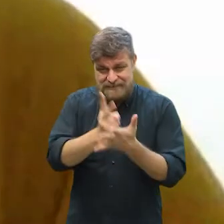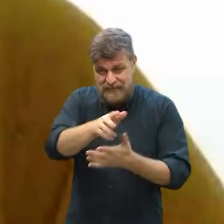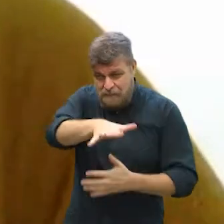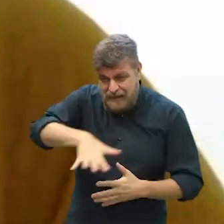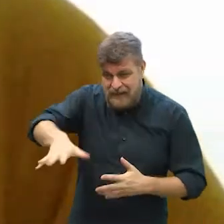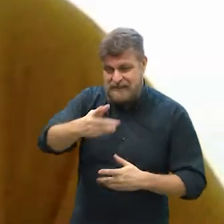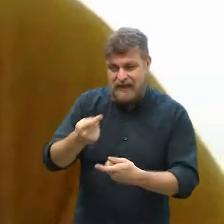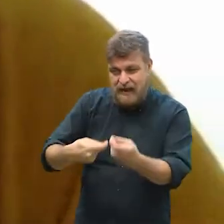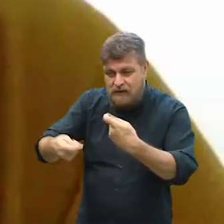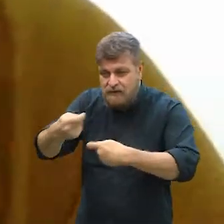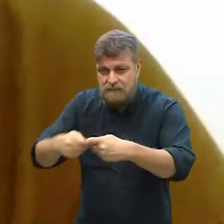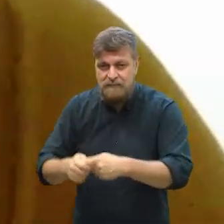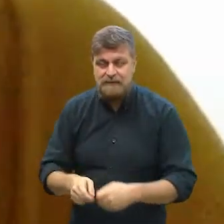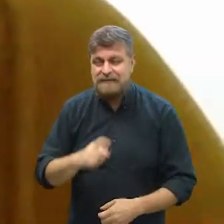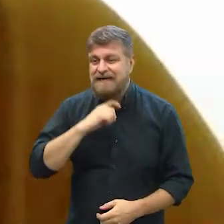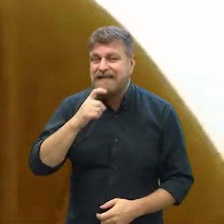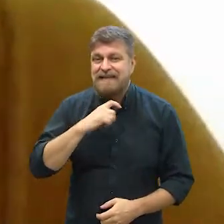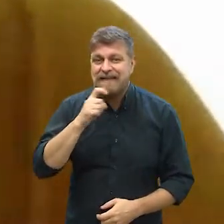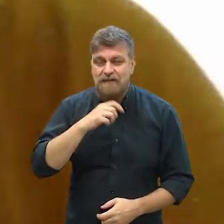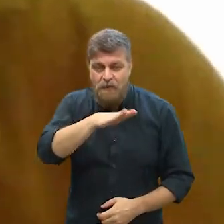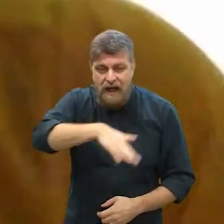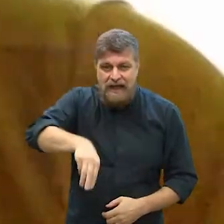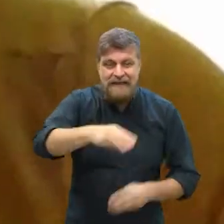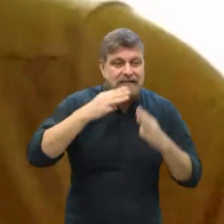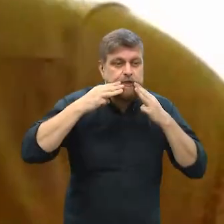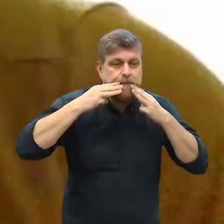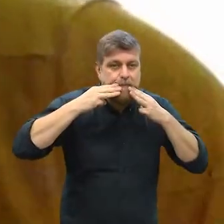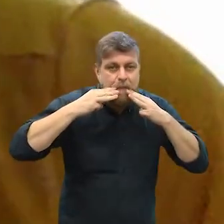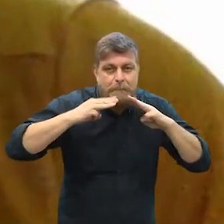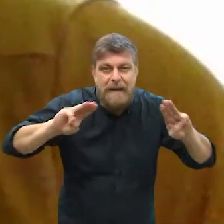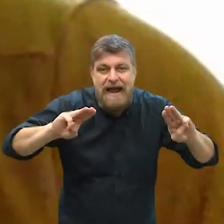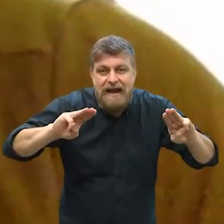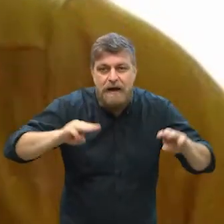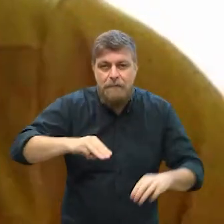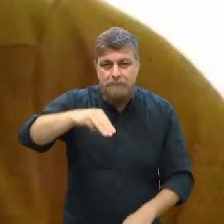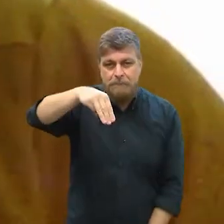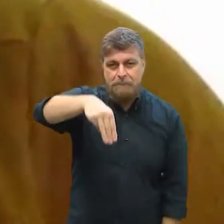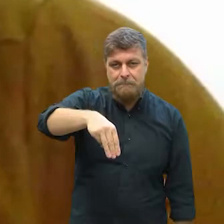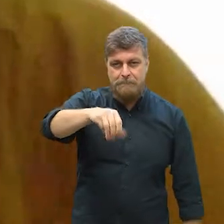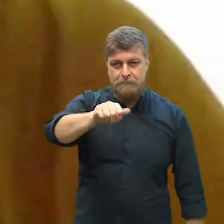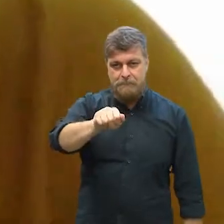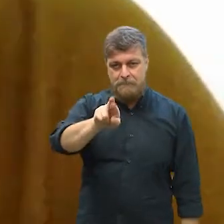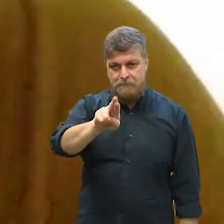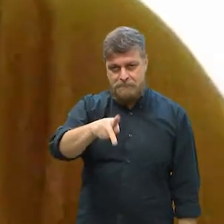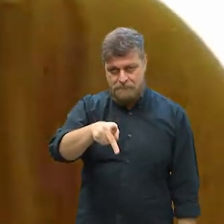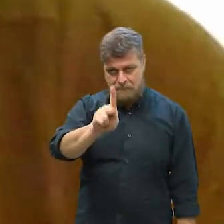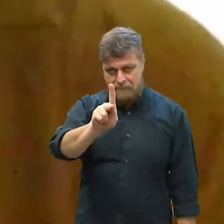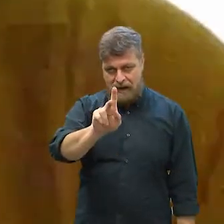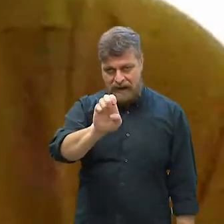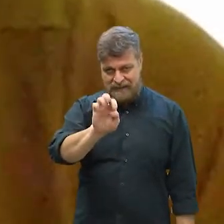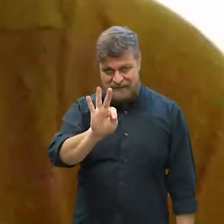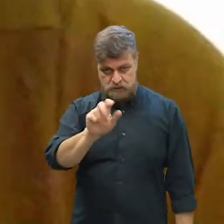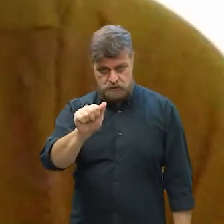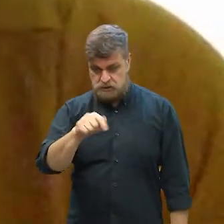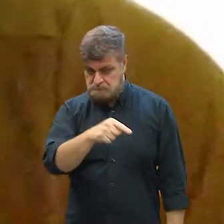área de negócios, mas nenhuma dentro da área de marketing especificamente, né? Então, assim, que ou teve uma carreira dentro da área de marketing. Então, a gente